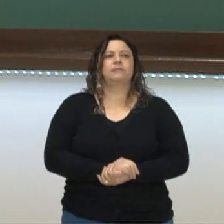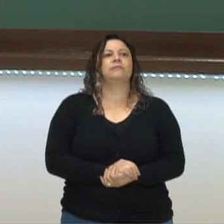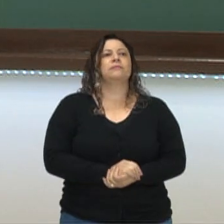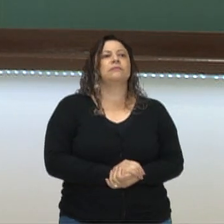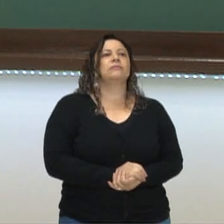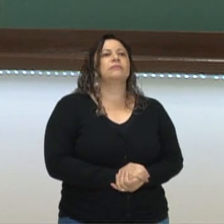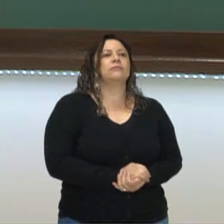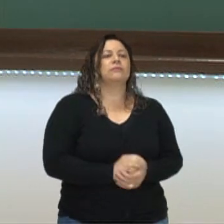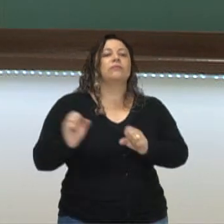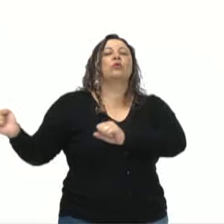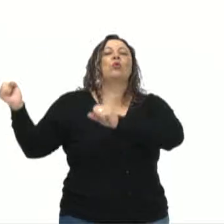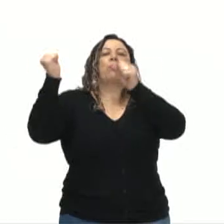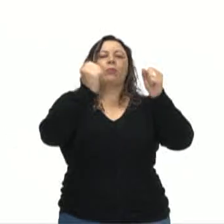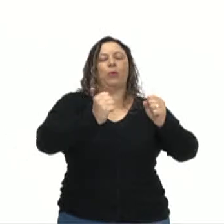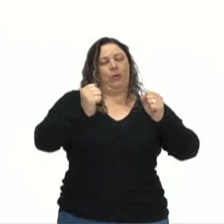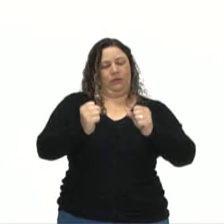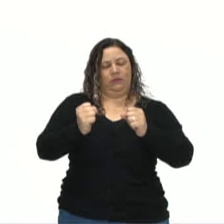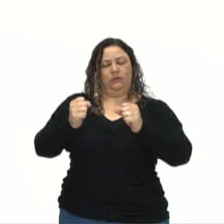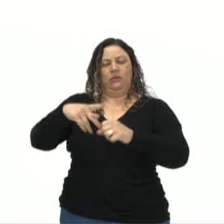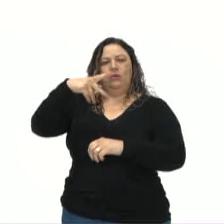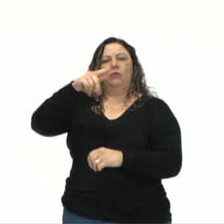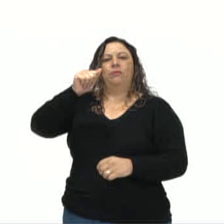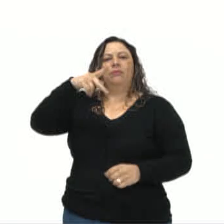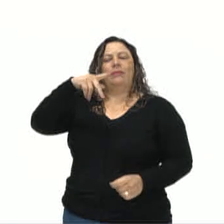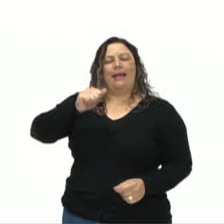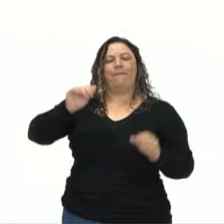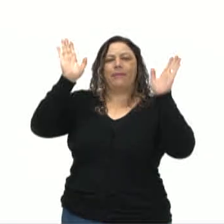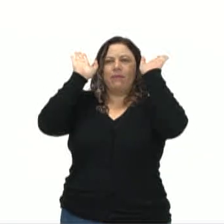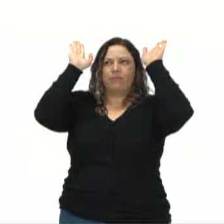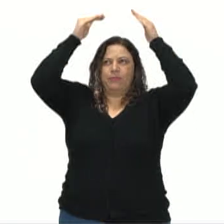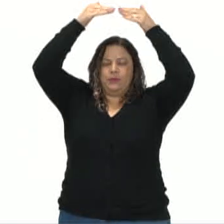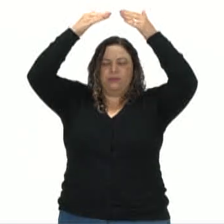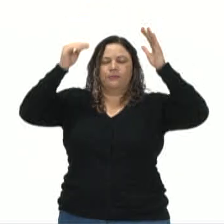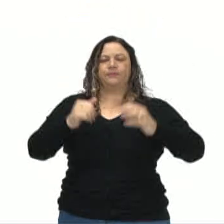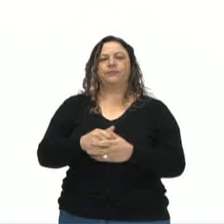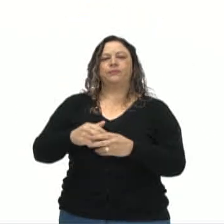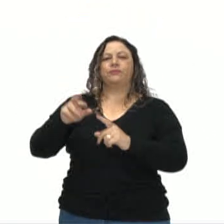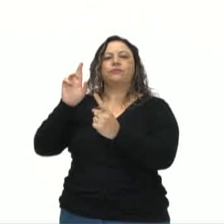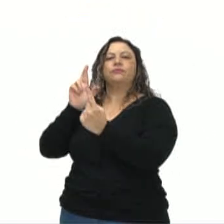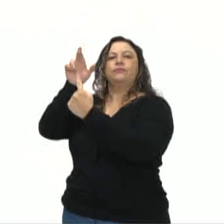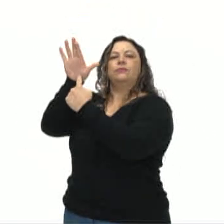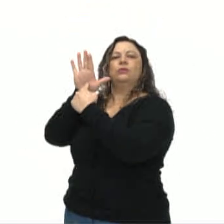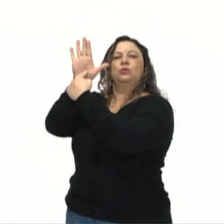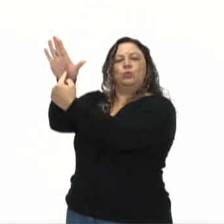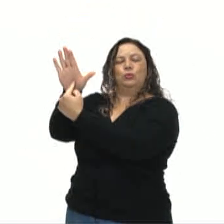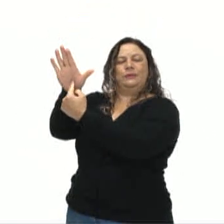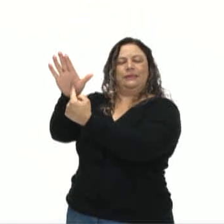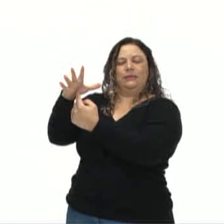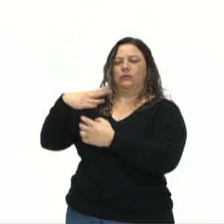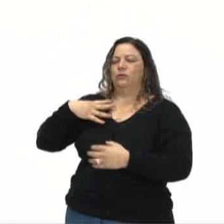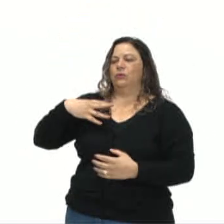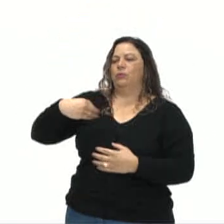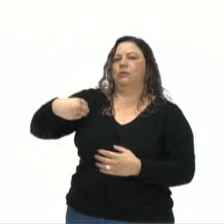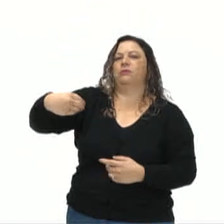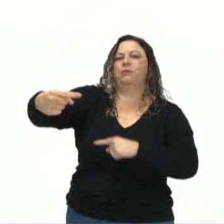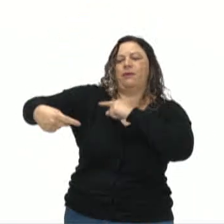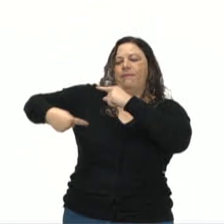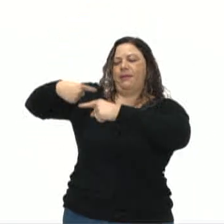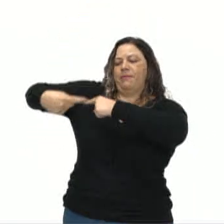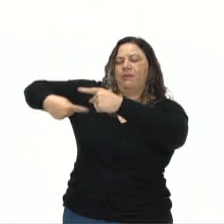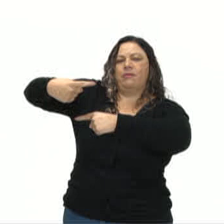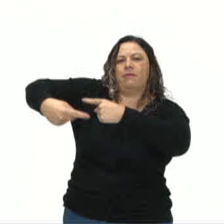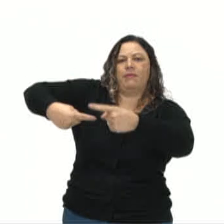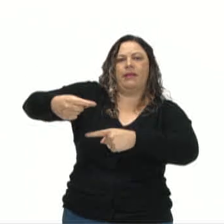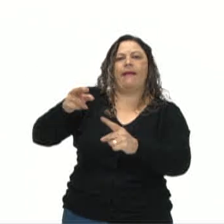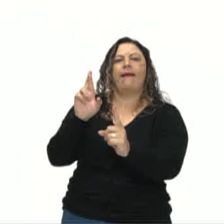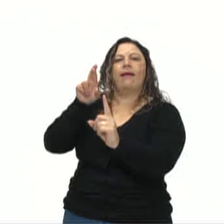O poder do Papa. O Papa é reconhecido como herdeiro e representante do apóstolo Pedro, né? Fundador da Igreja Católica,